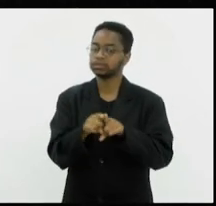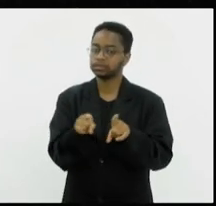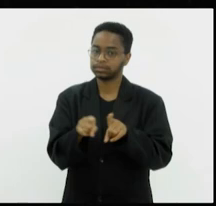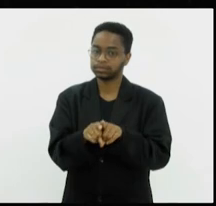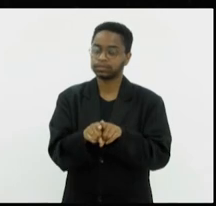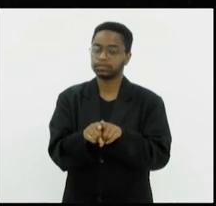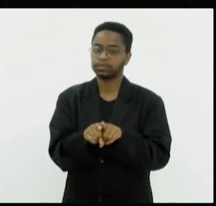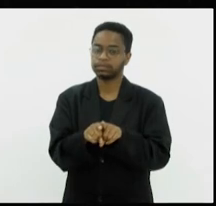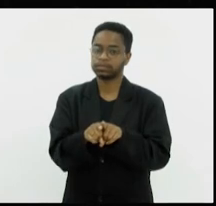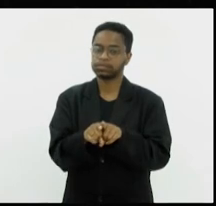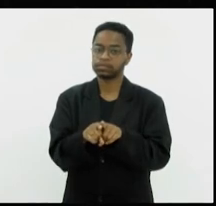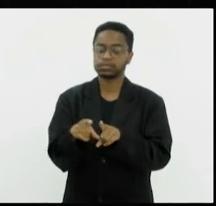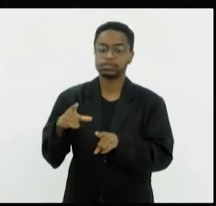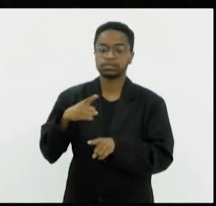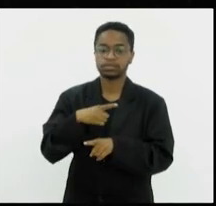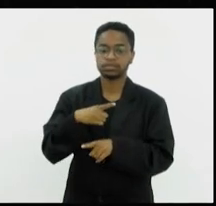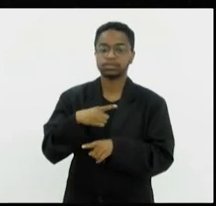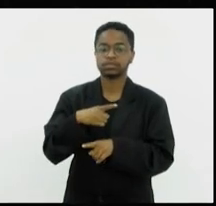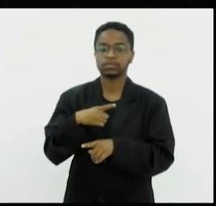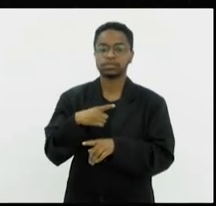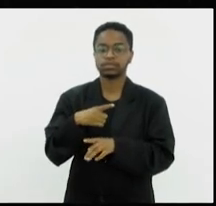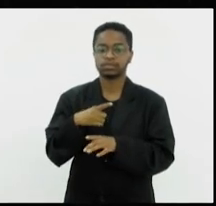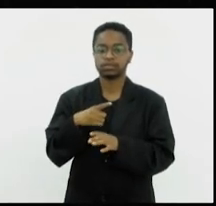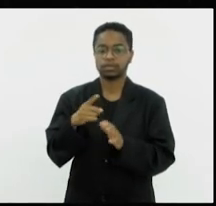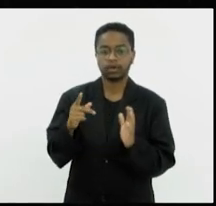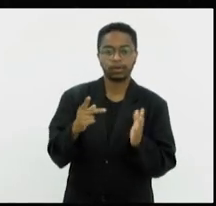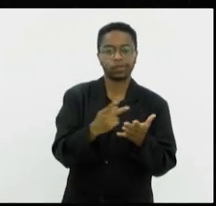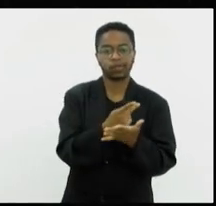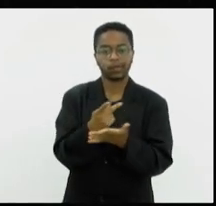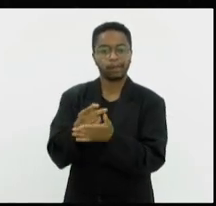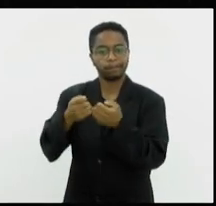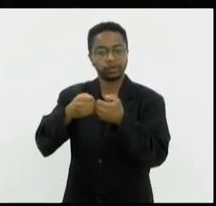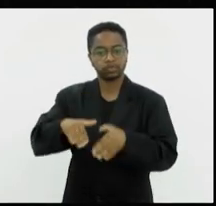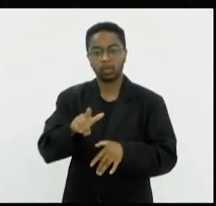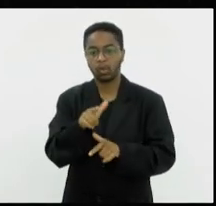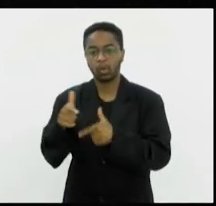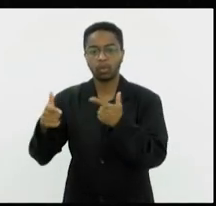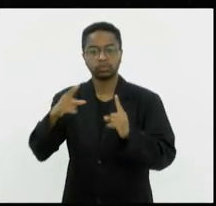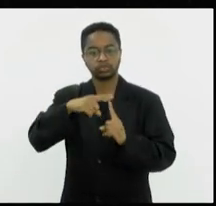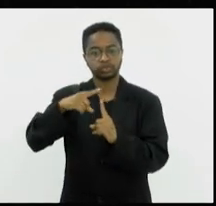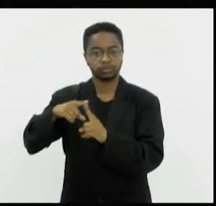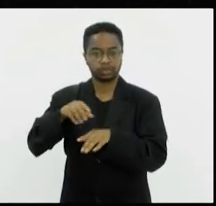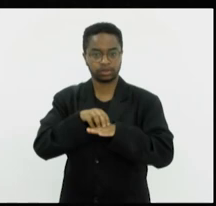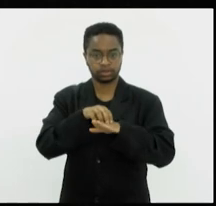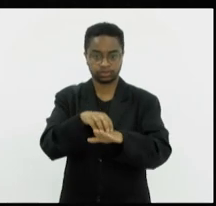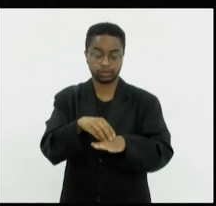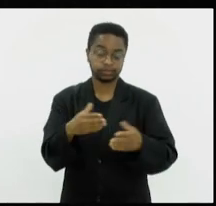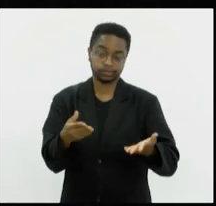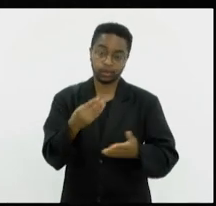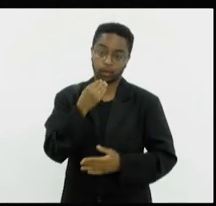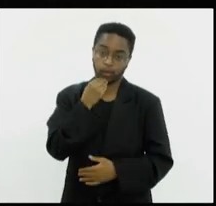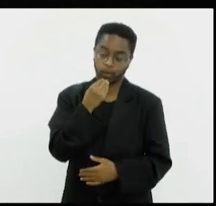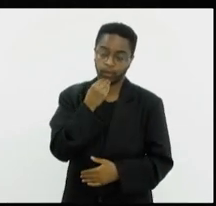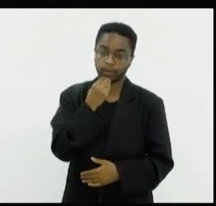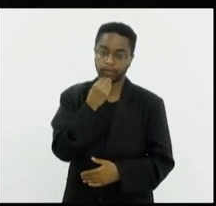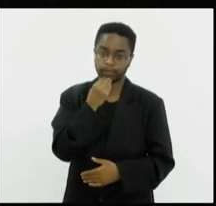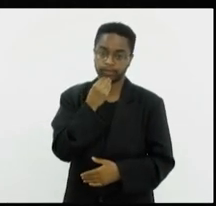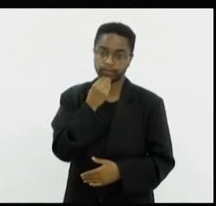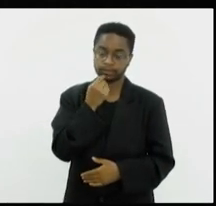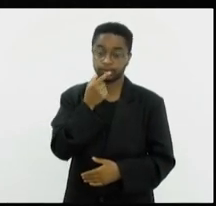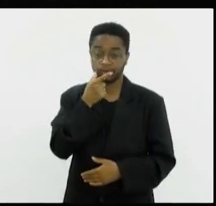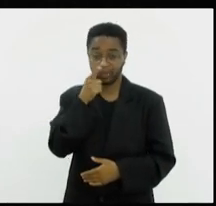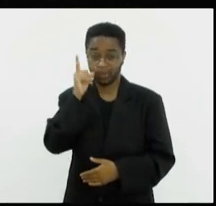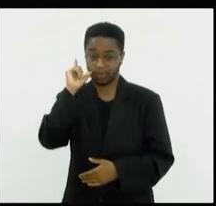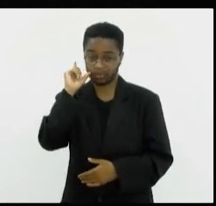Tendo também reflexo em outras modalidades de transporte público é evidente que no dia